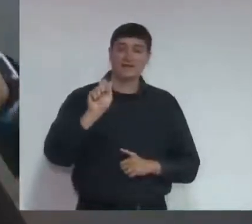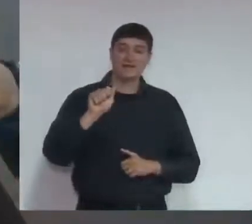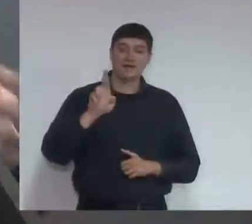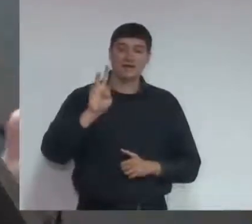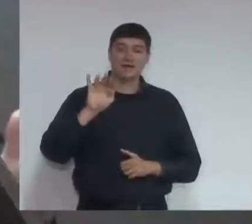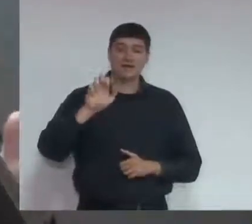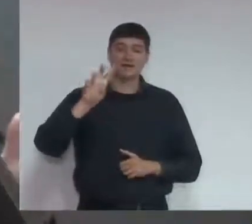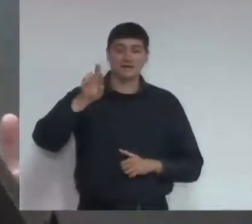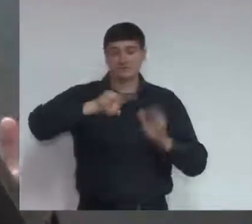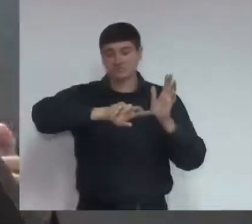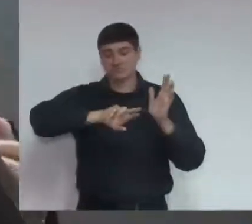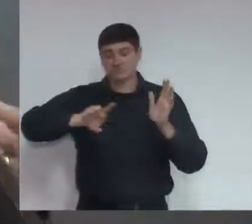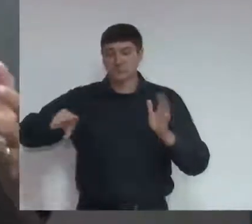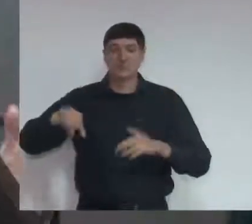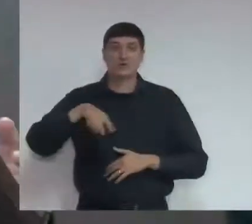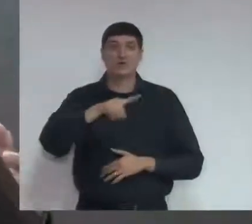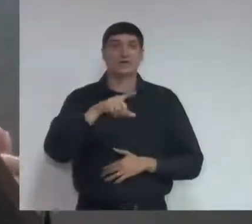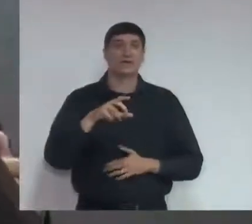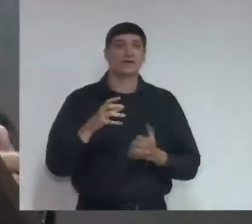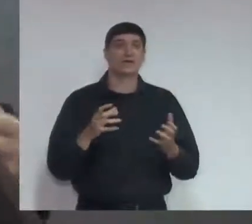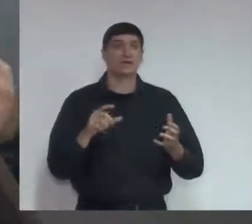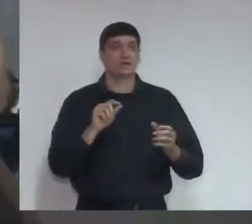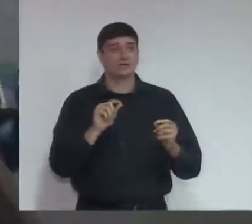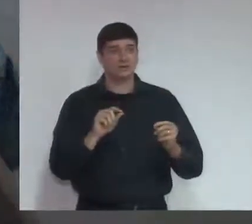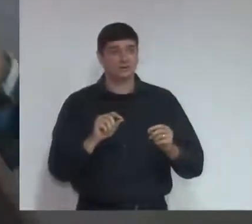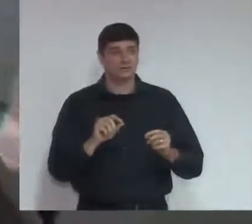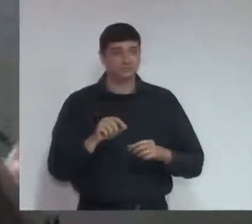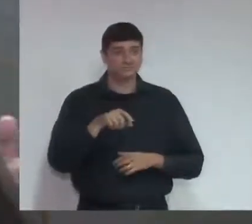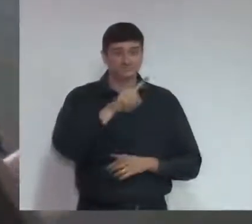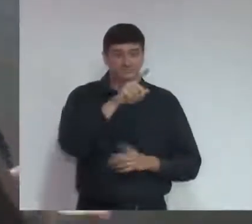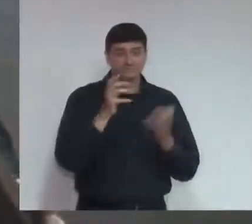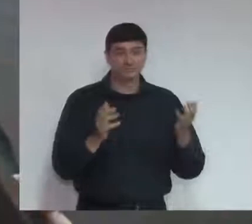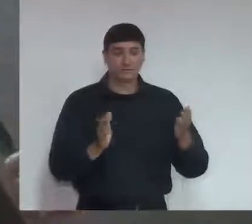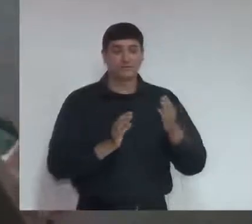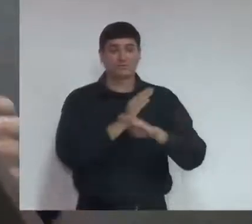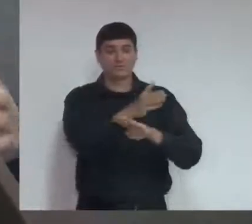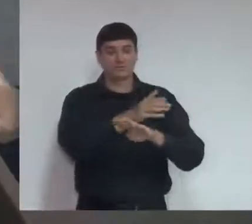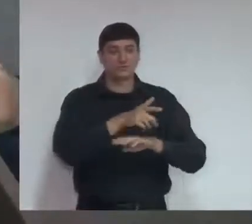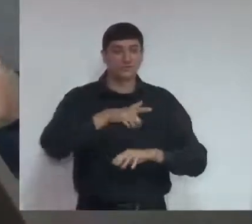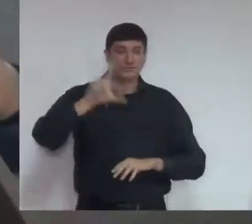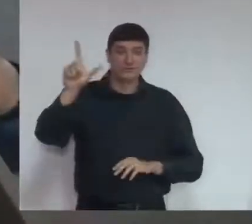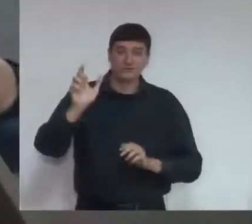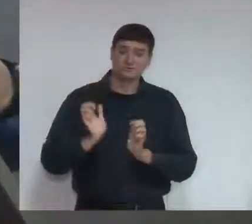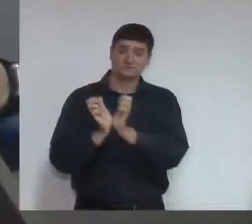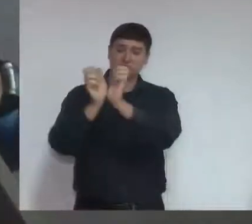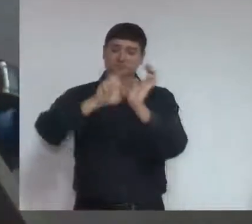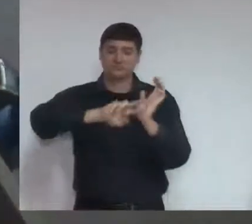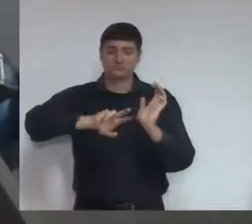a gente não consegue atender a necessidade para que eles participem de torneios